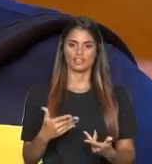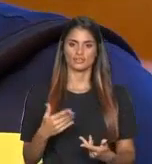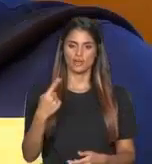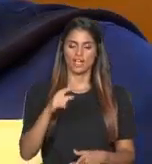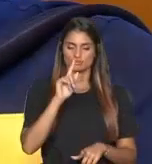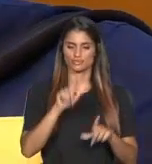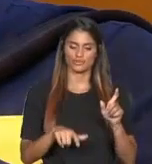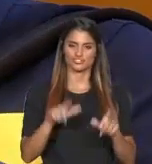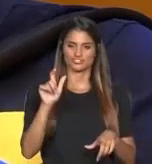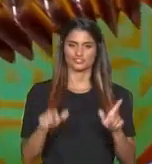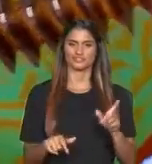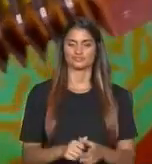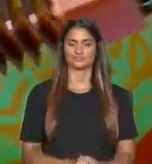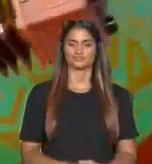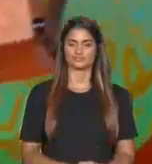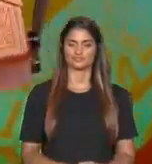povo.